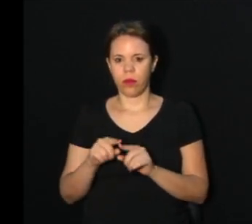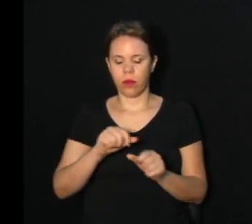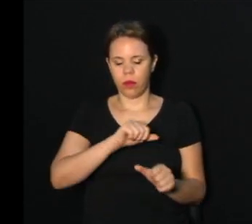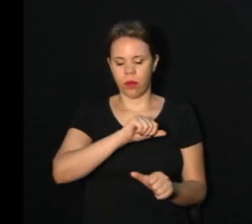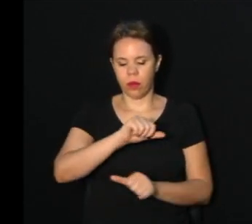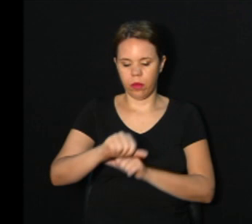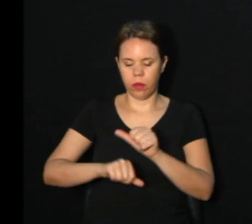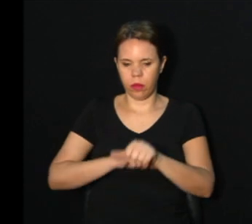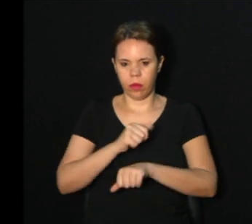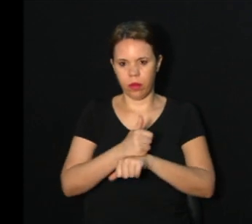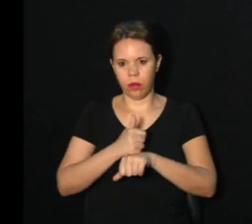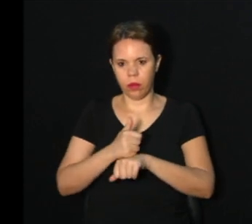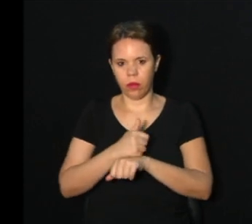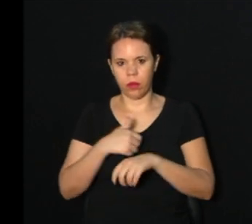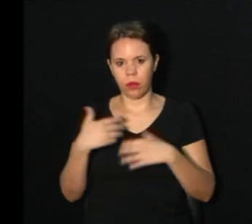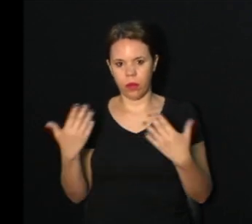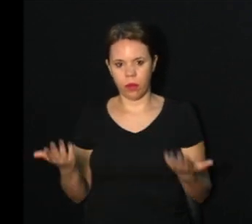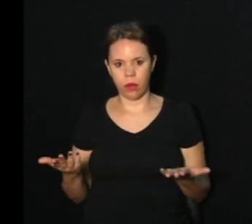transitórias, que estabelecem